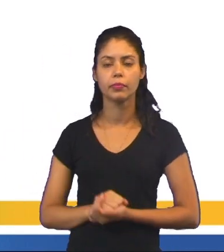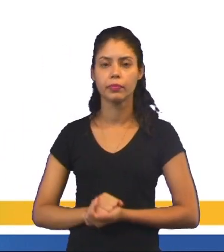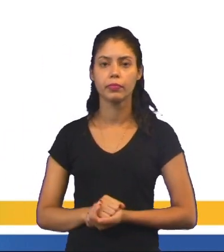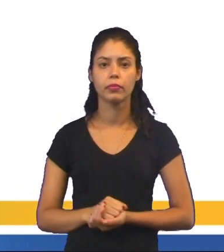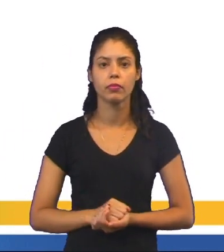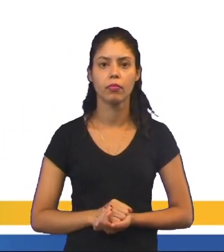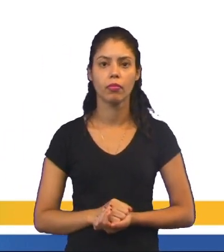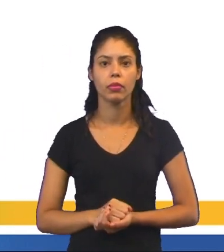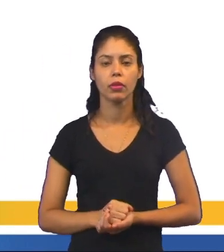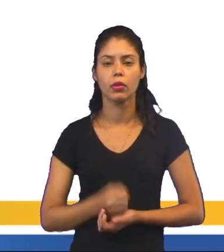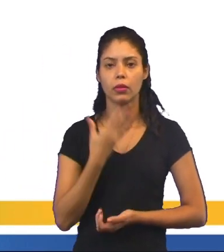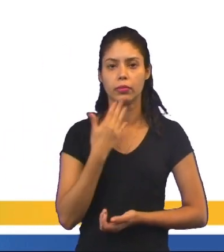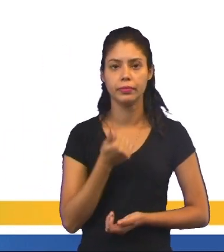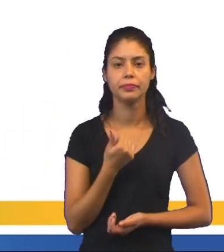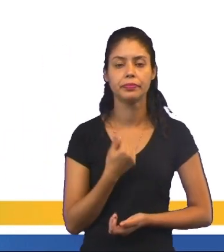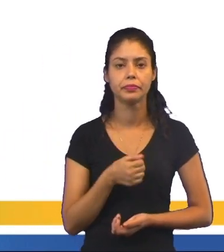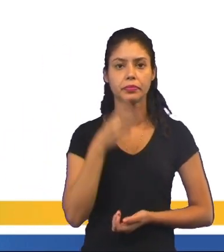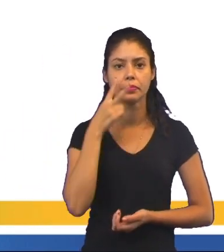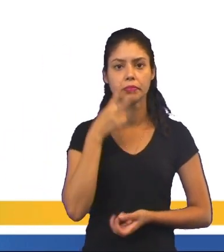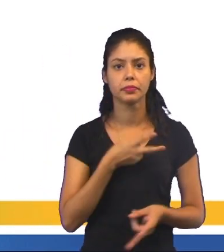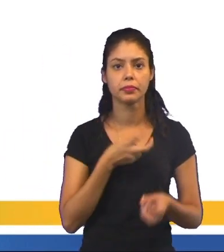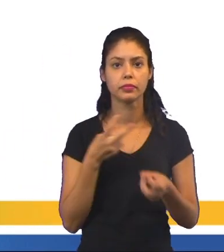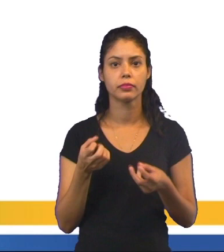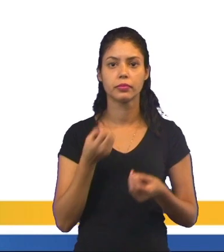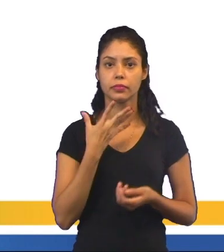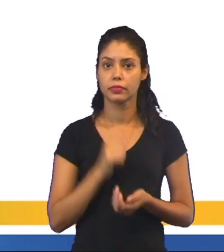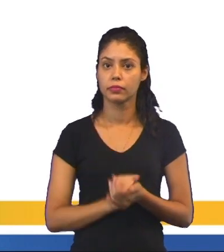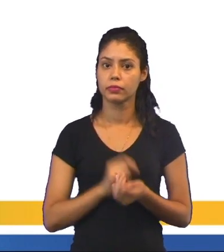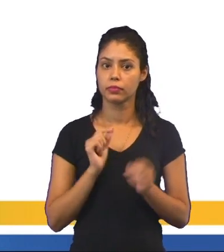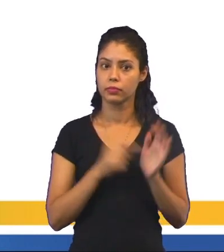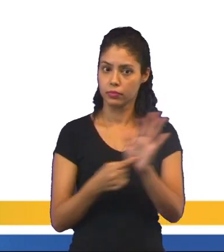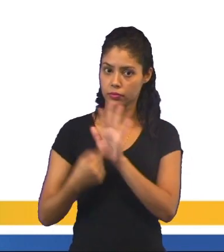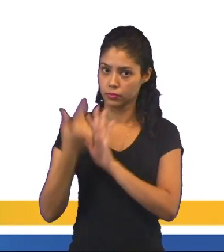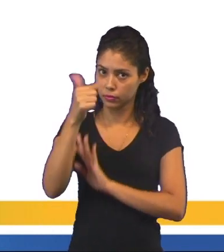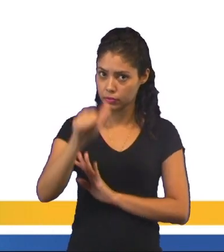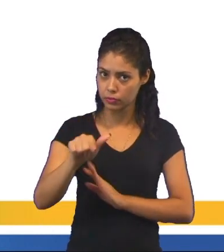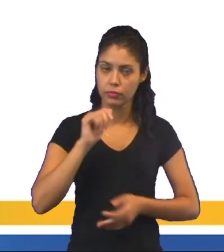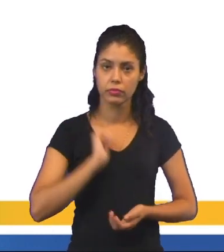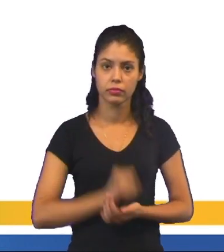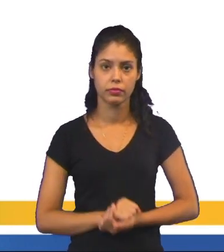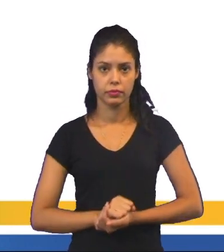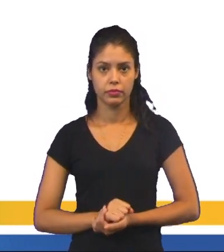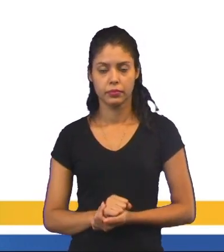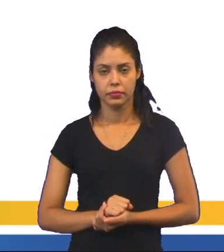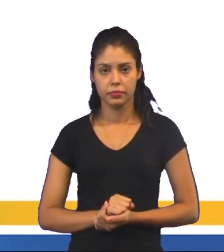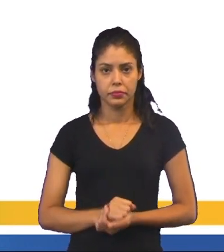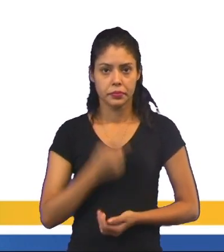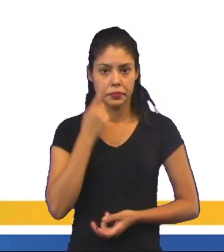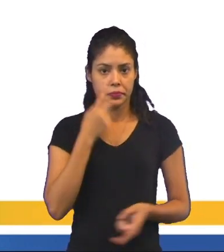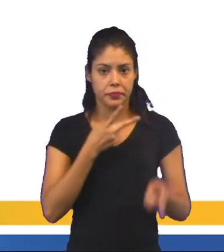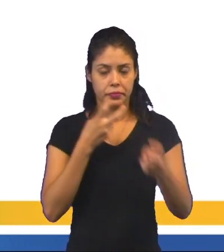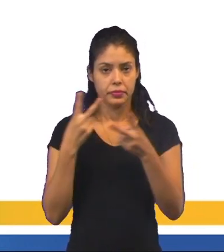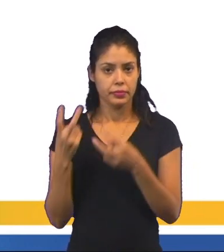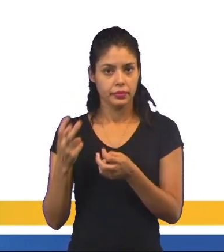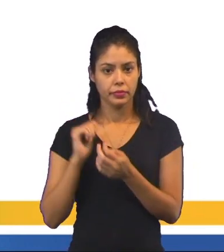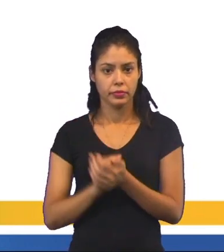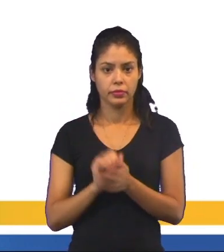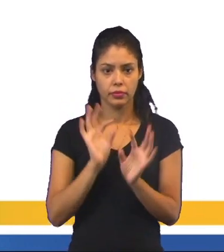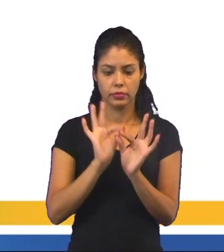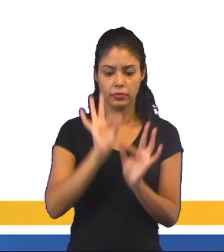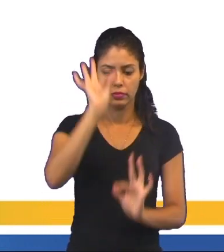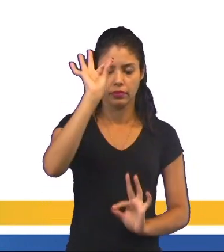90° tá então Observe bem fiz questão de repetir Observe aí que eu tenho